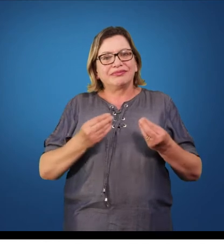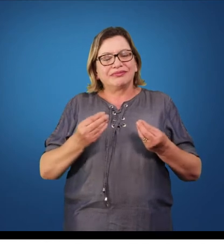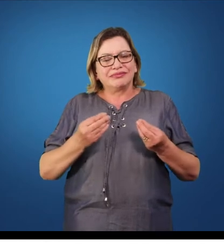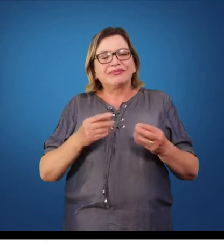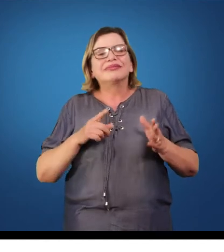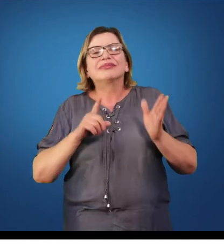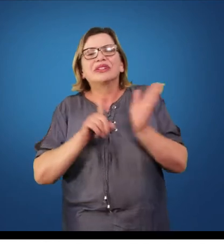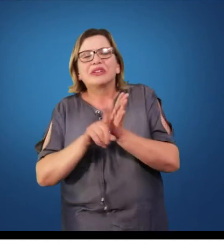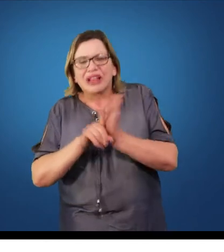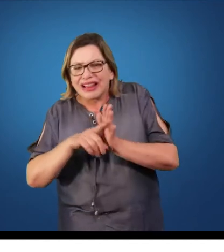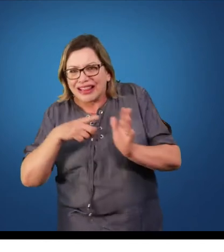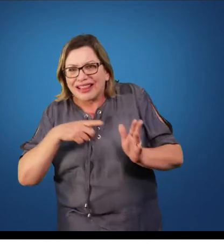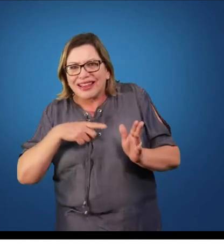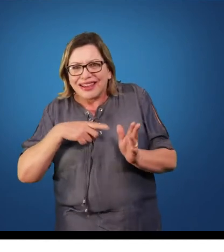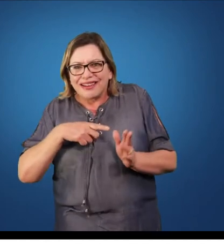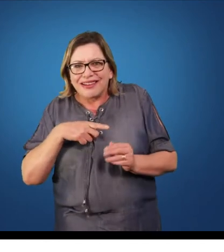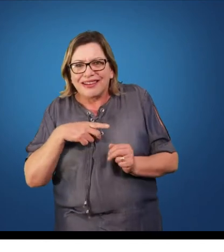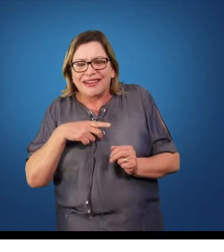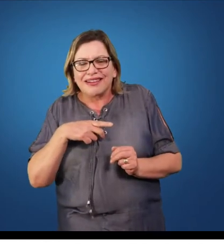Ah,